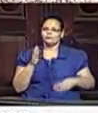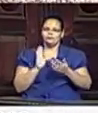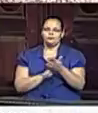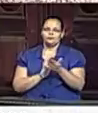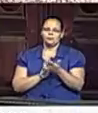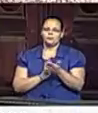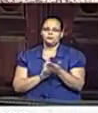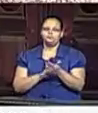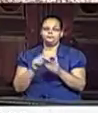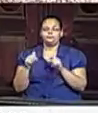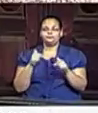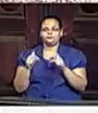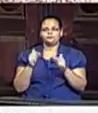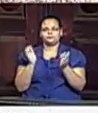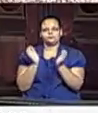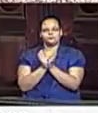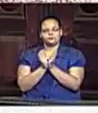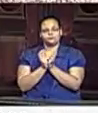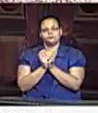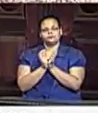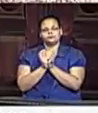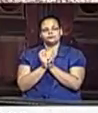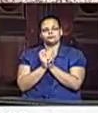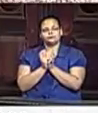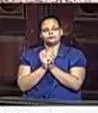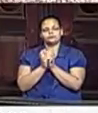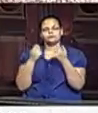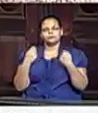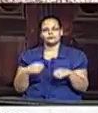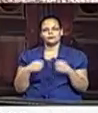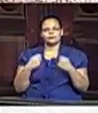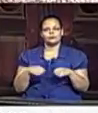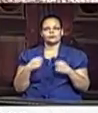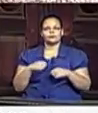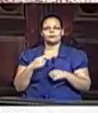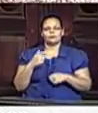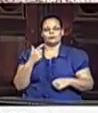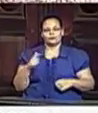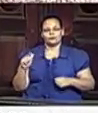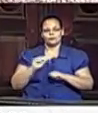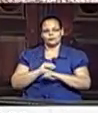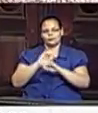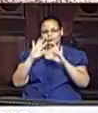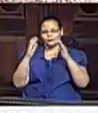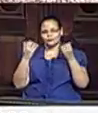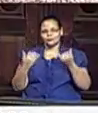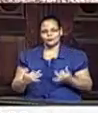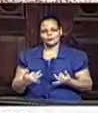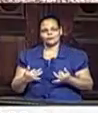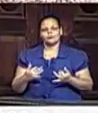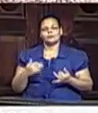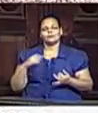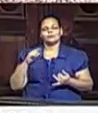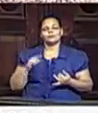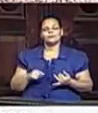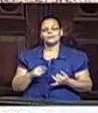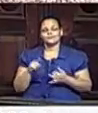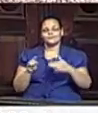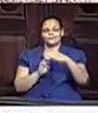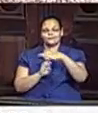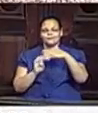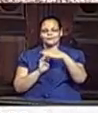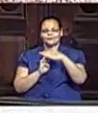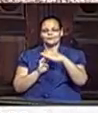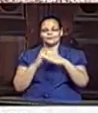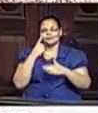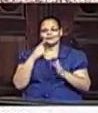pelo trabalho da comissão. Precisa de mais transparências nessas agências reguladoras. E